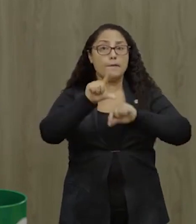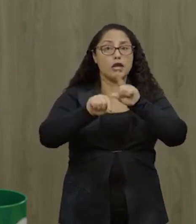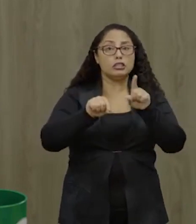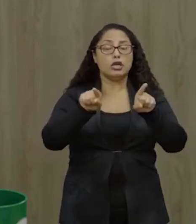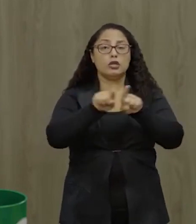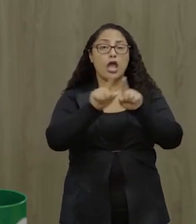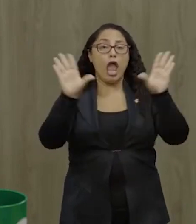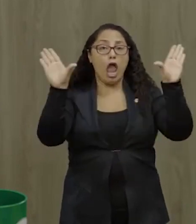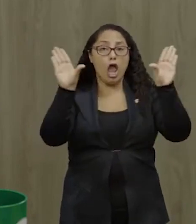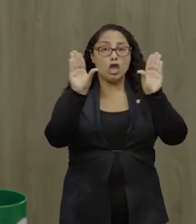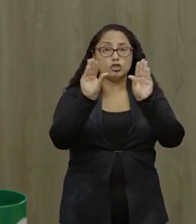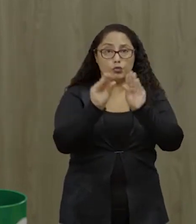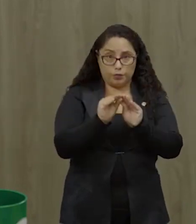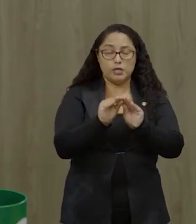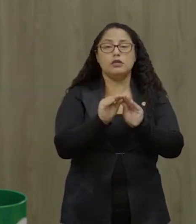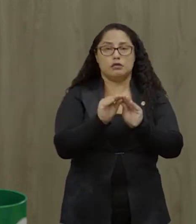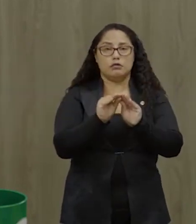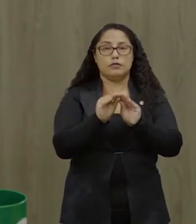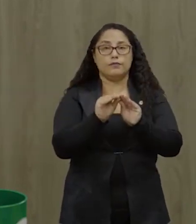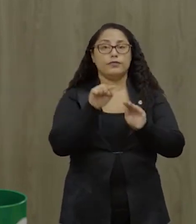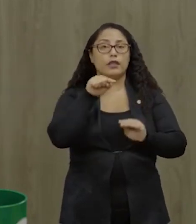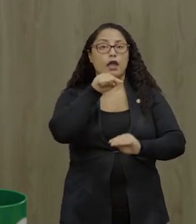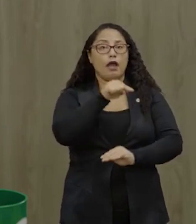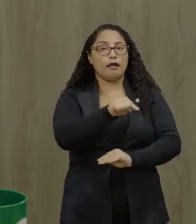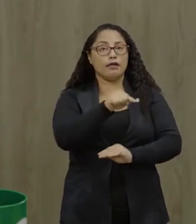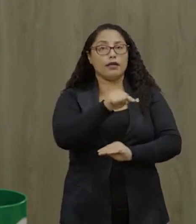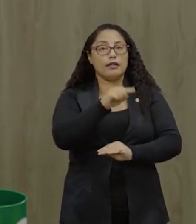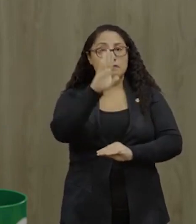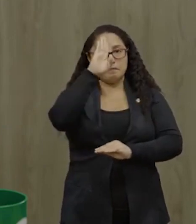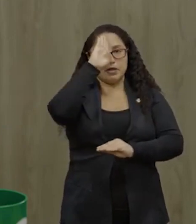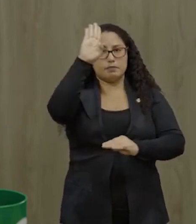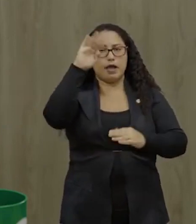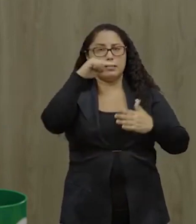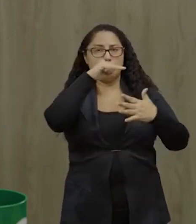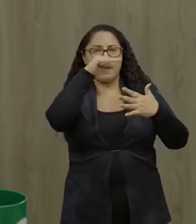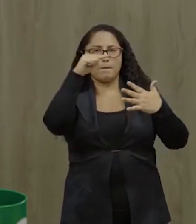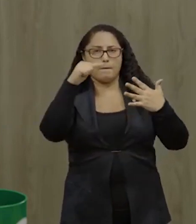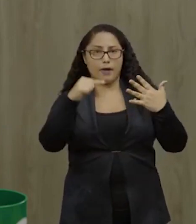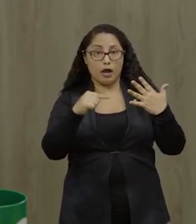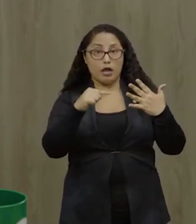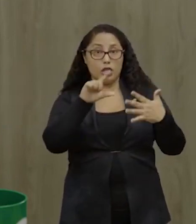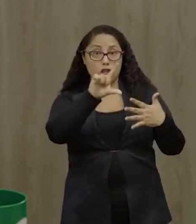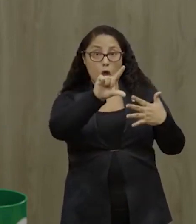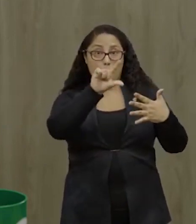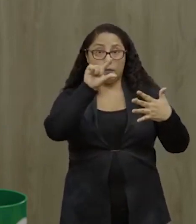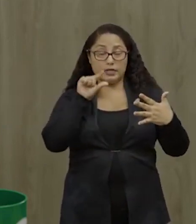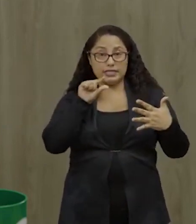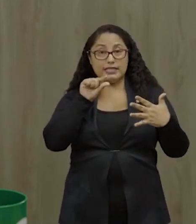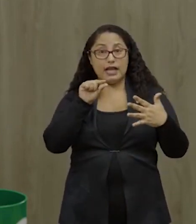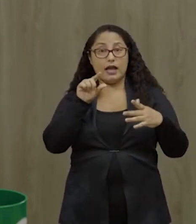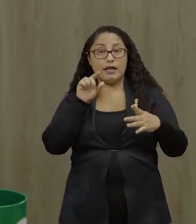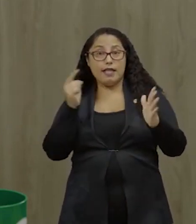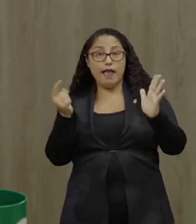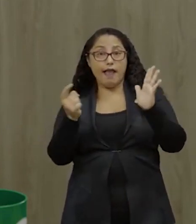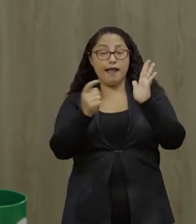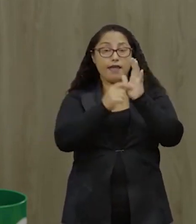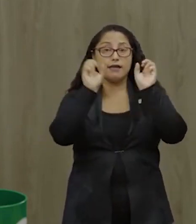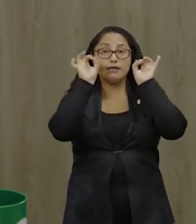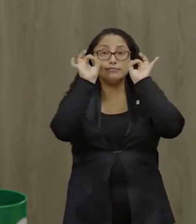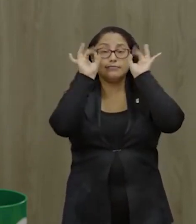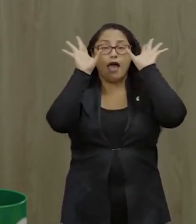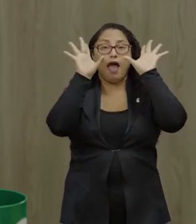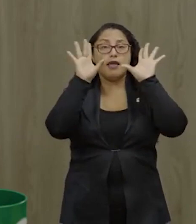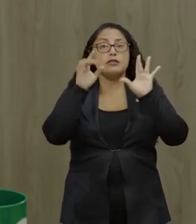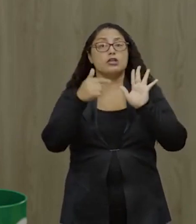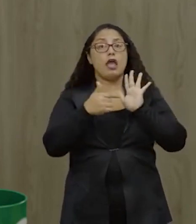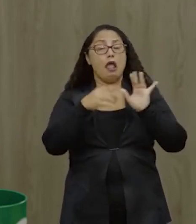summarize, que é resumir. Ele vai resumir aquilo em principais pontos e tem uma opção de insights. Você clica lá e ele fala o seguinte,